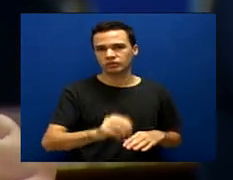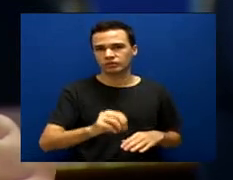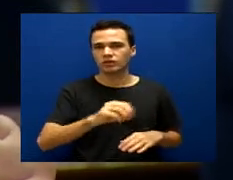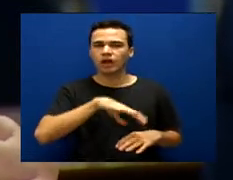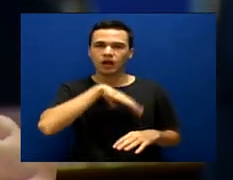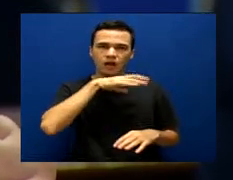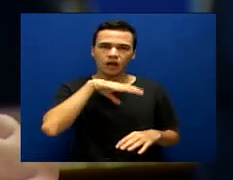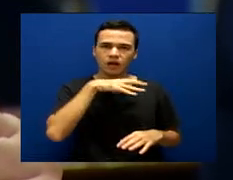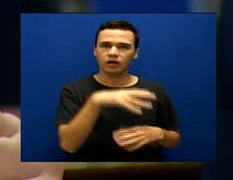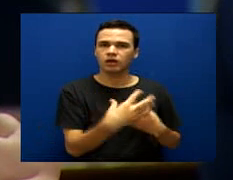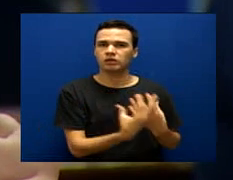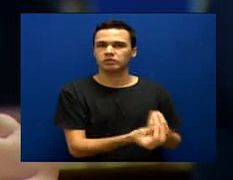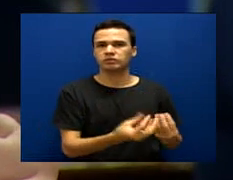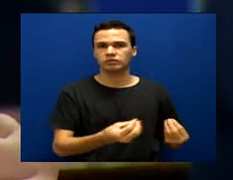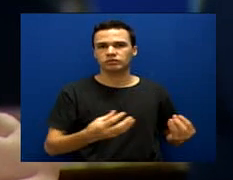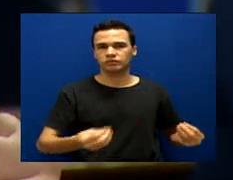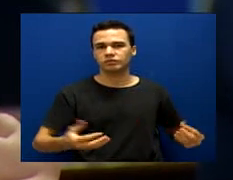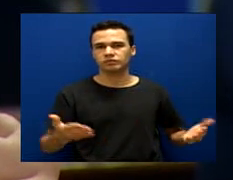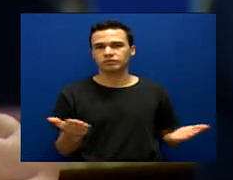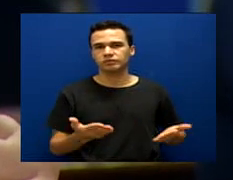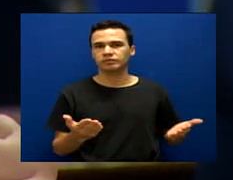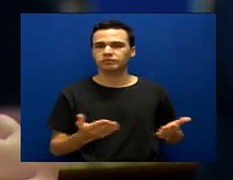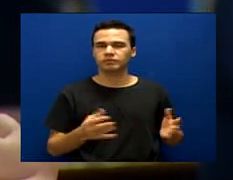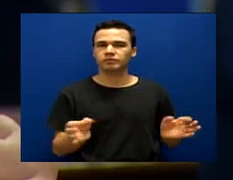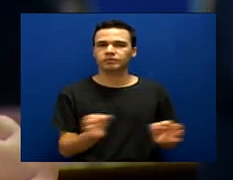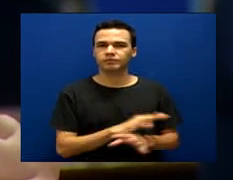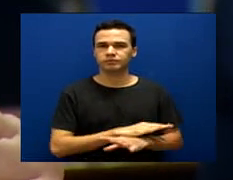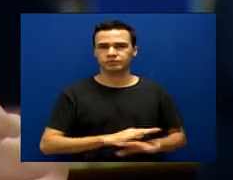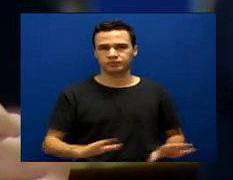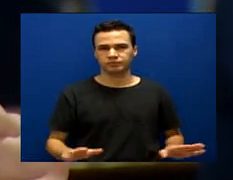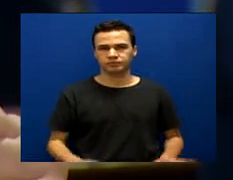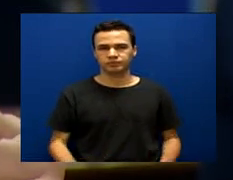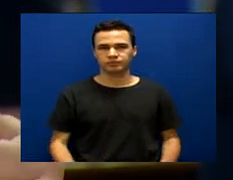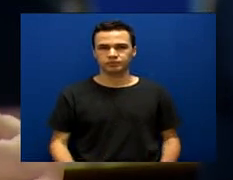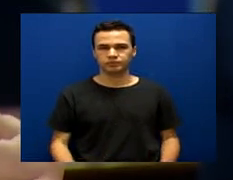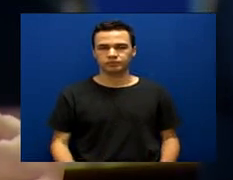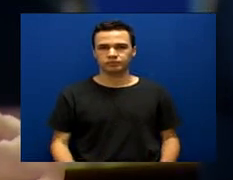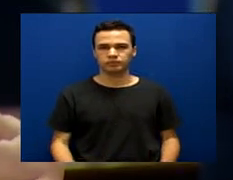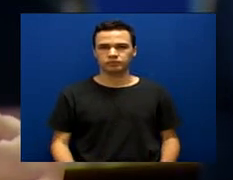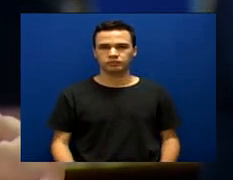animais, já chipados. Entendeu?